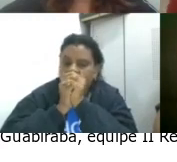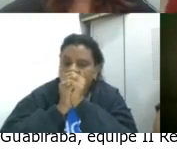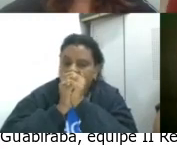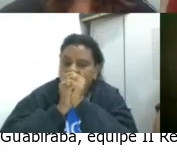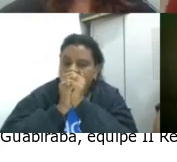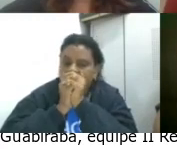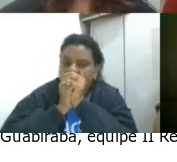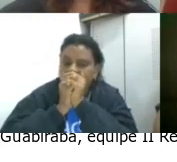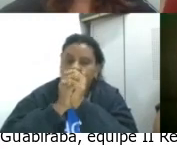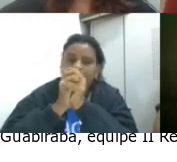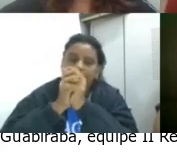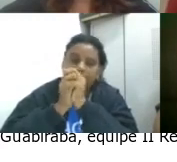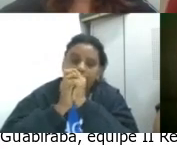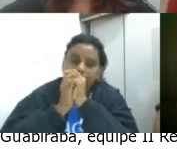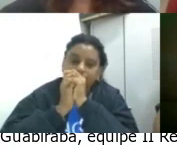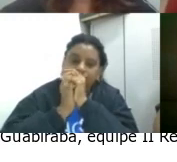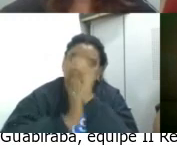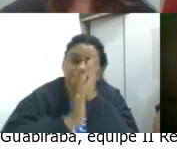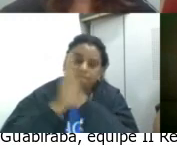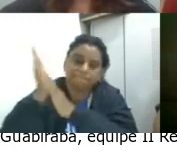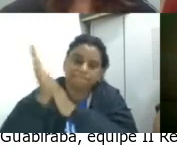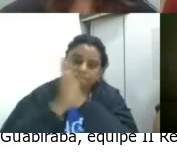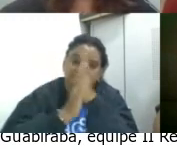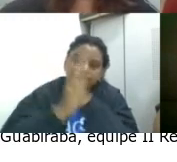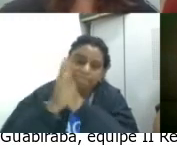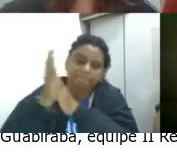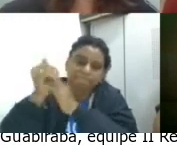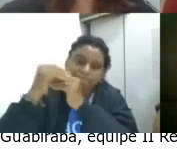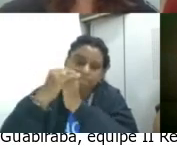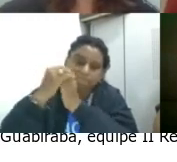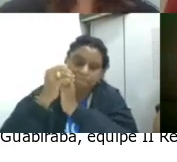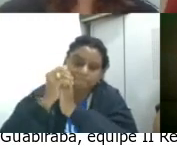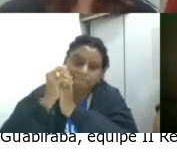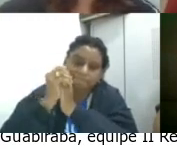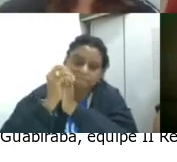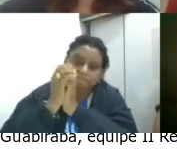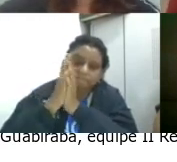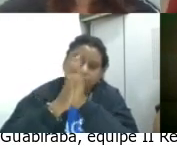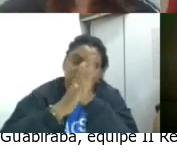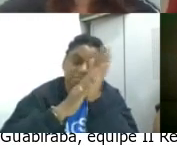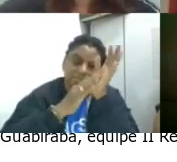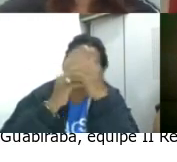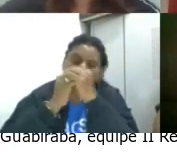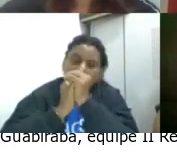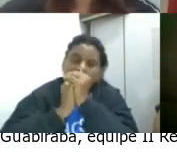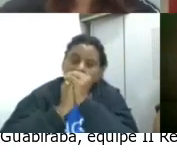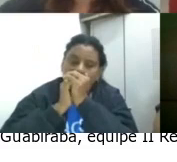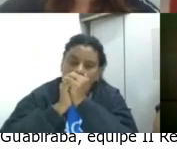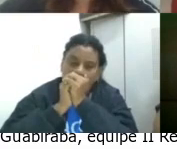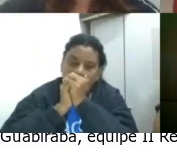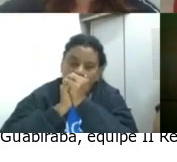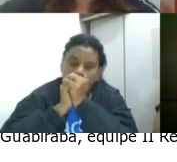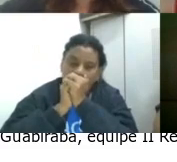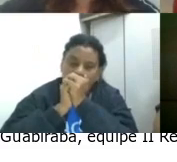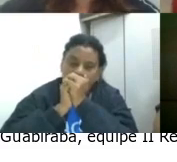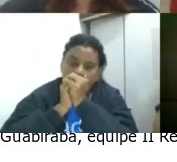aquela medicação porque eu estou ali de fato então eu prolongo esse tratamento diretamente observado eu percebo que ele usa